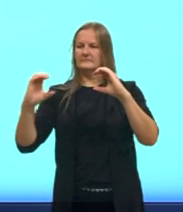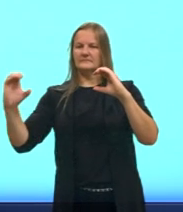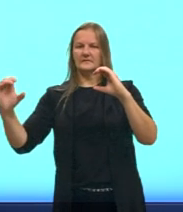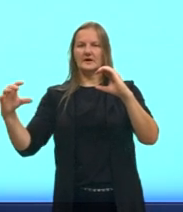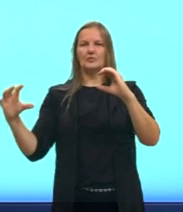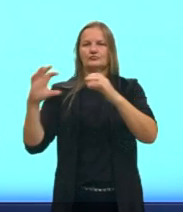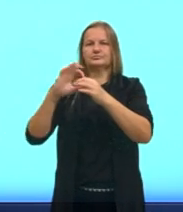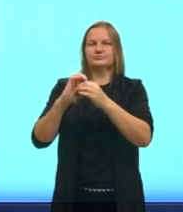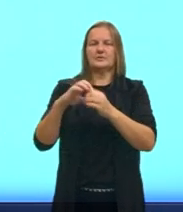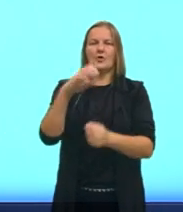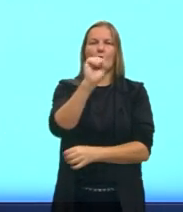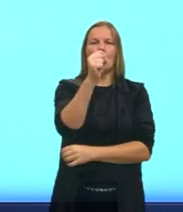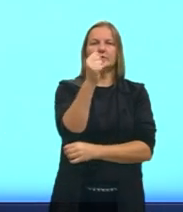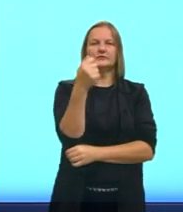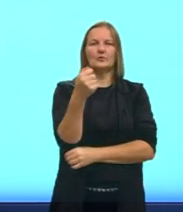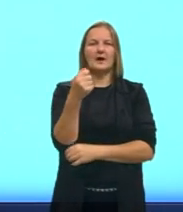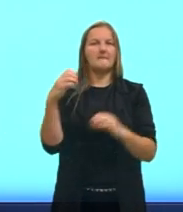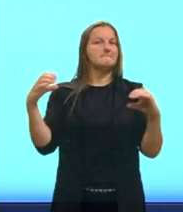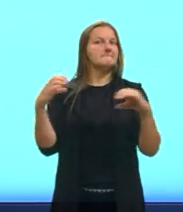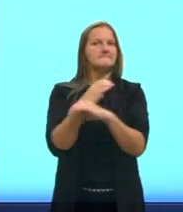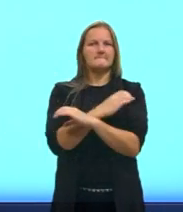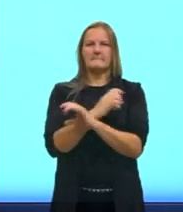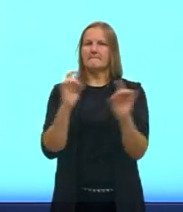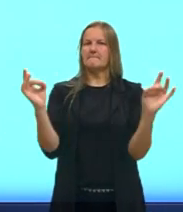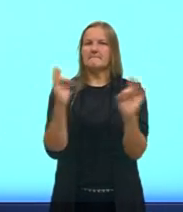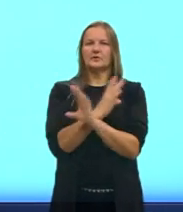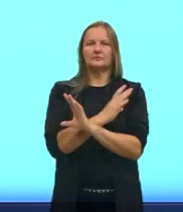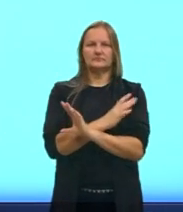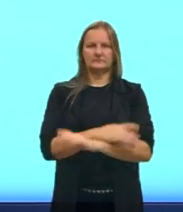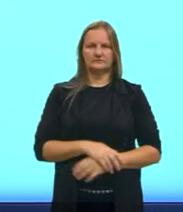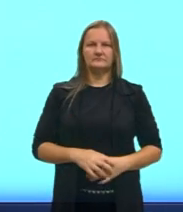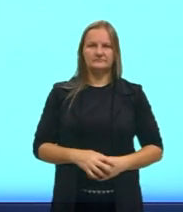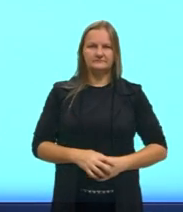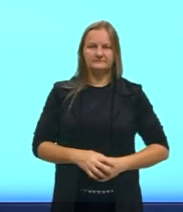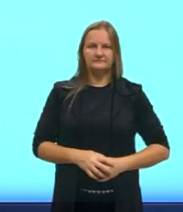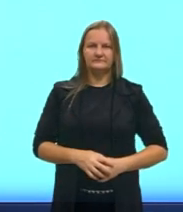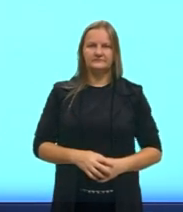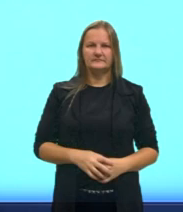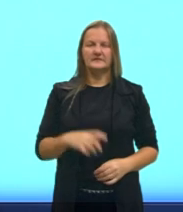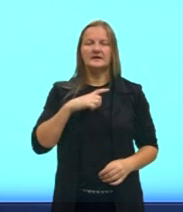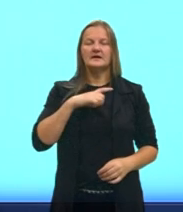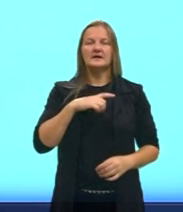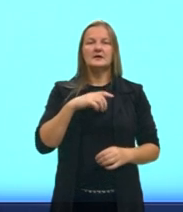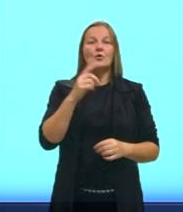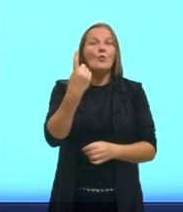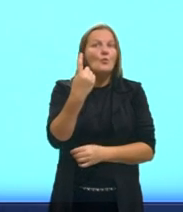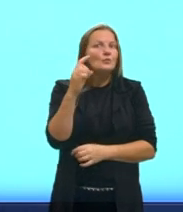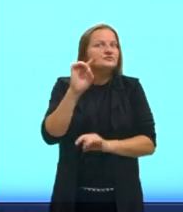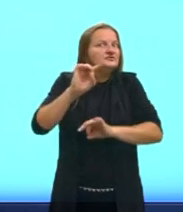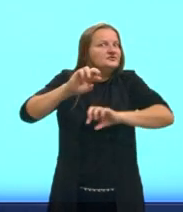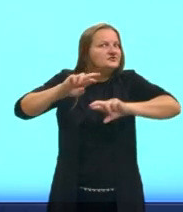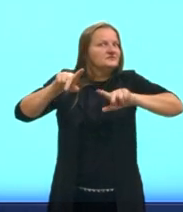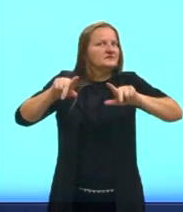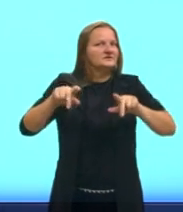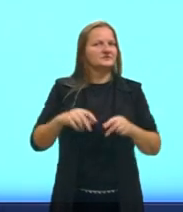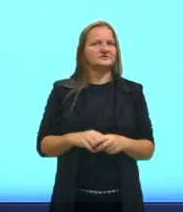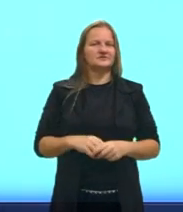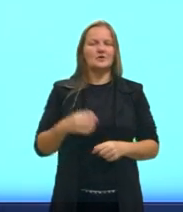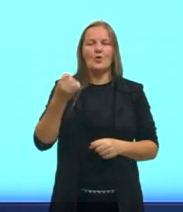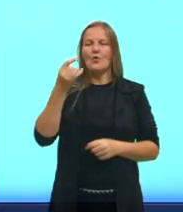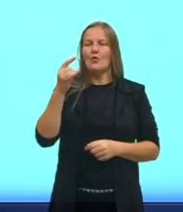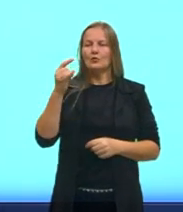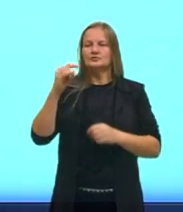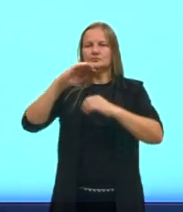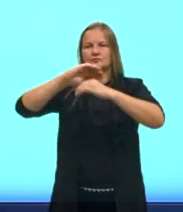nobres que a família de 18 a ou seja ele já tem os oito elétrons com exceção do Hélio que tem dois elétrons mas porque ele também tem a última